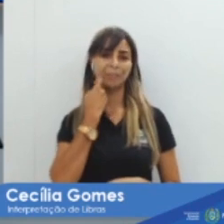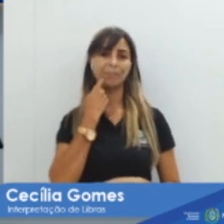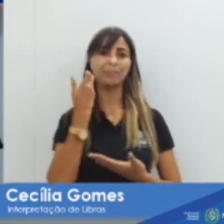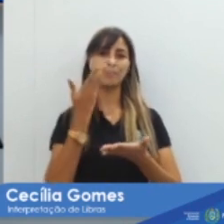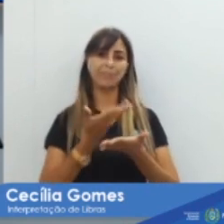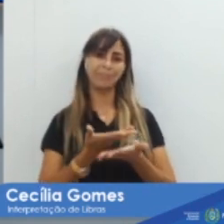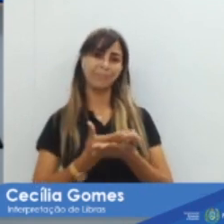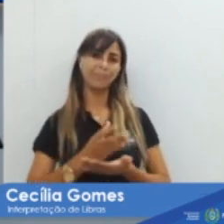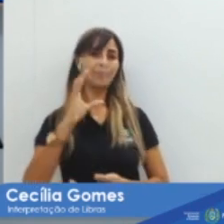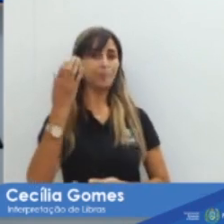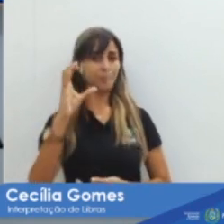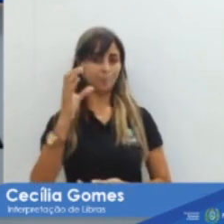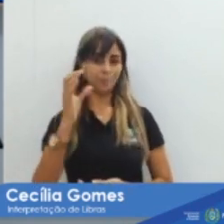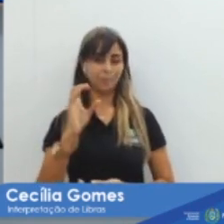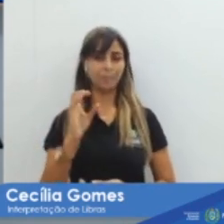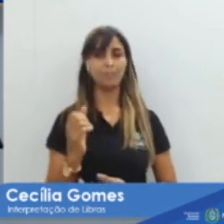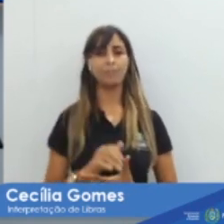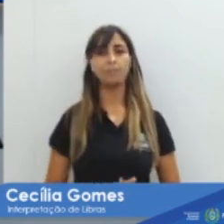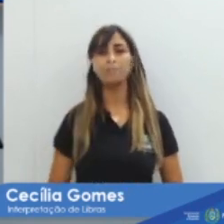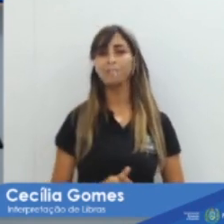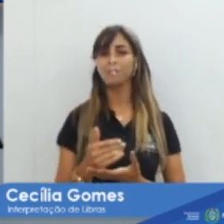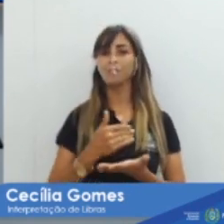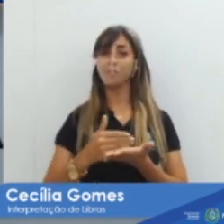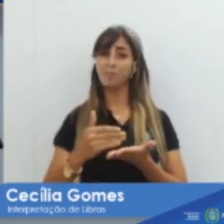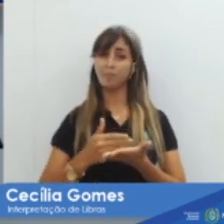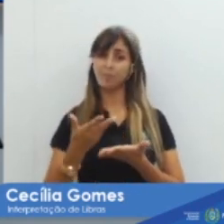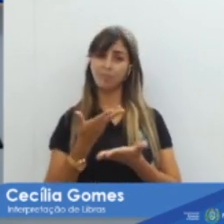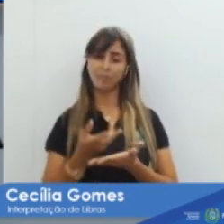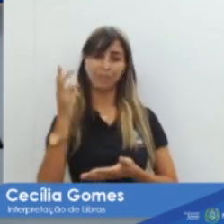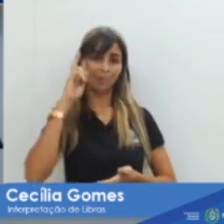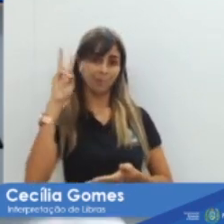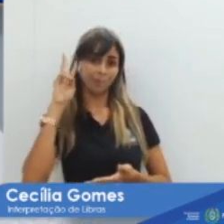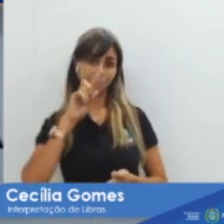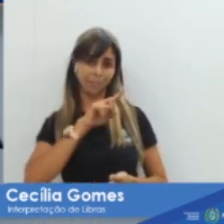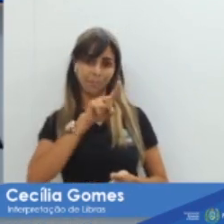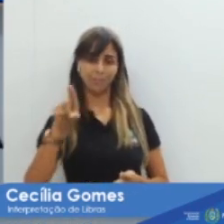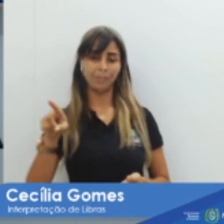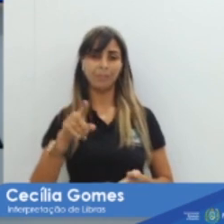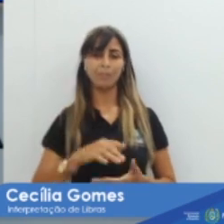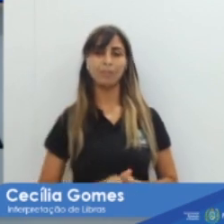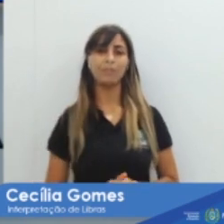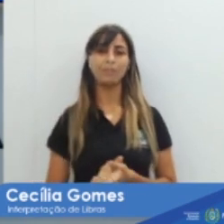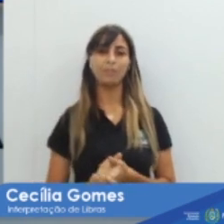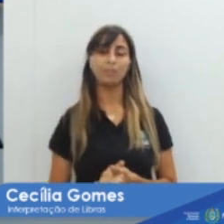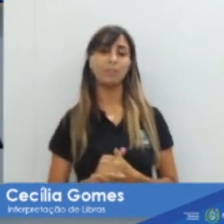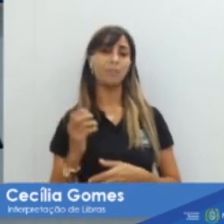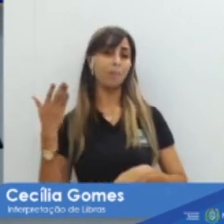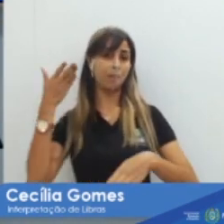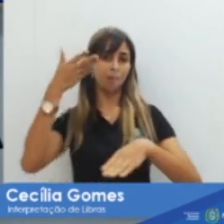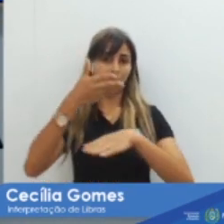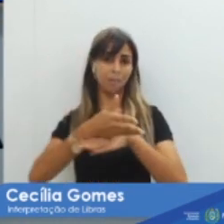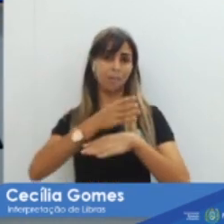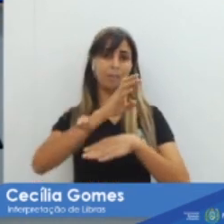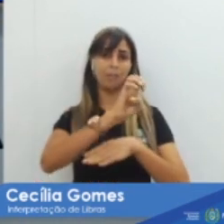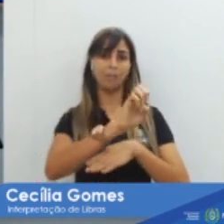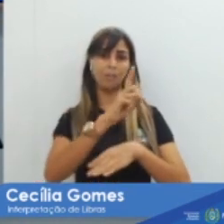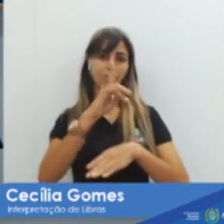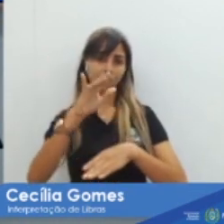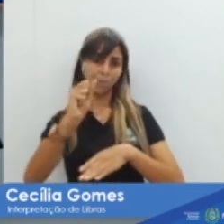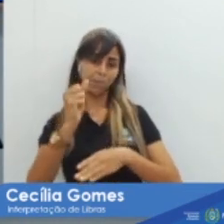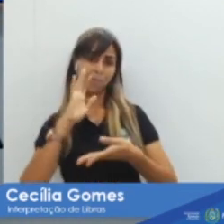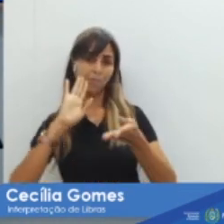aula de ciências, né? E antes de começar a nossa aula, eu queria lembrar vocês que acessem o canal do EducaPE no